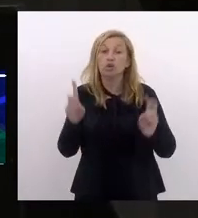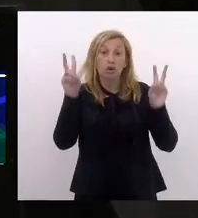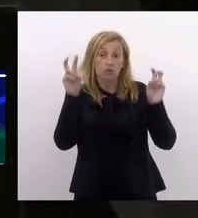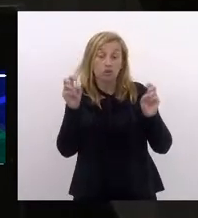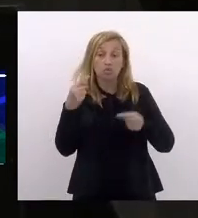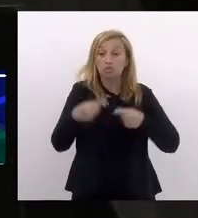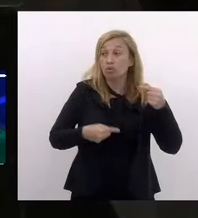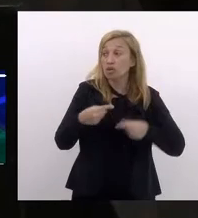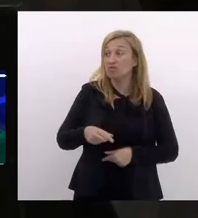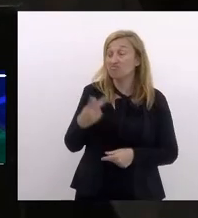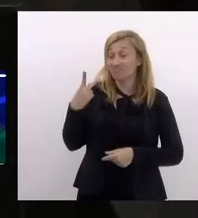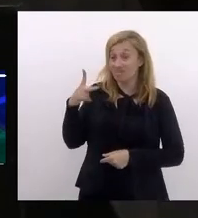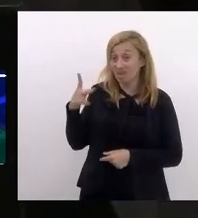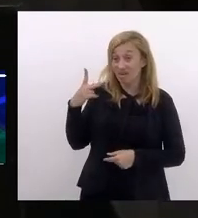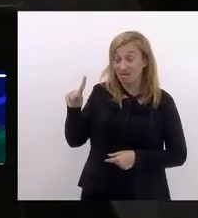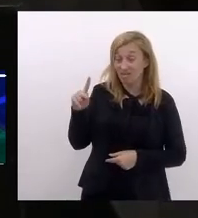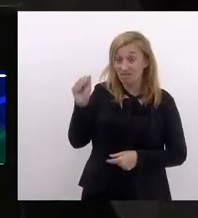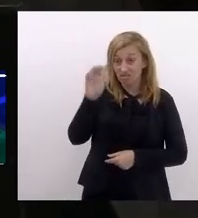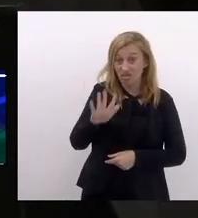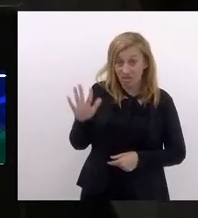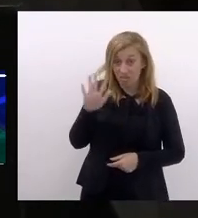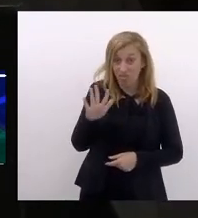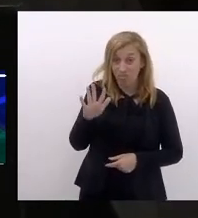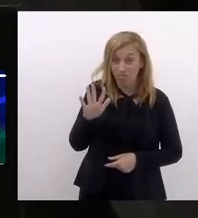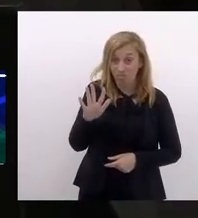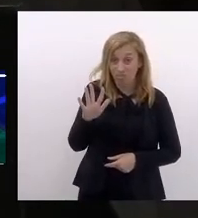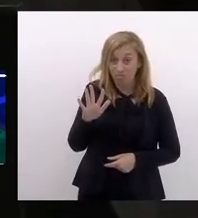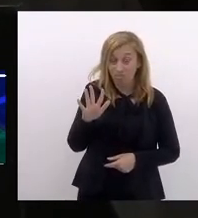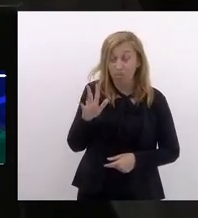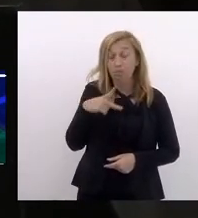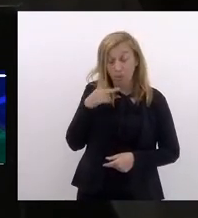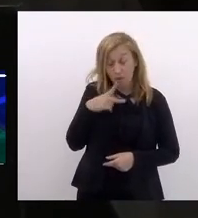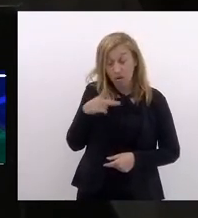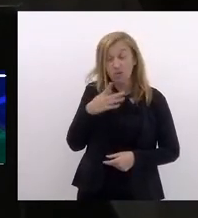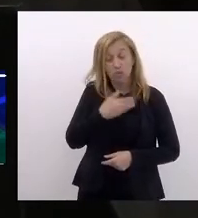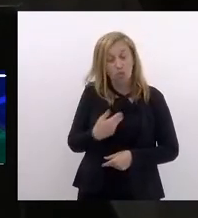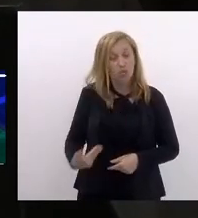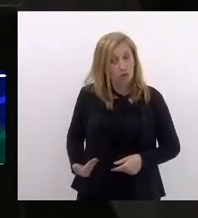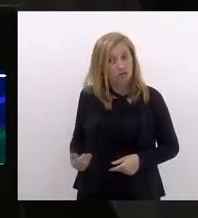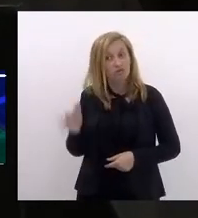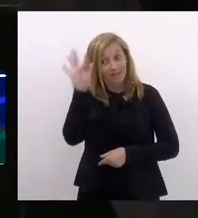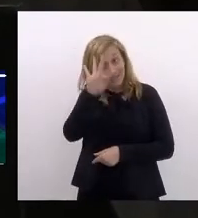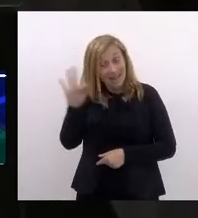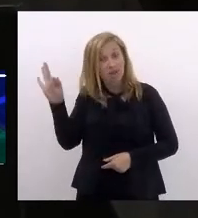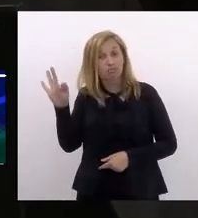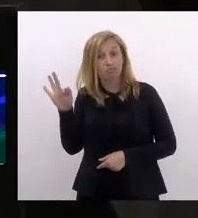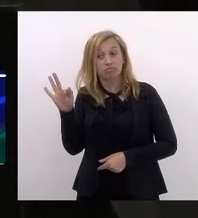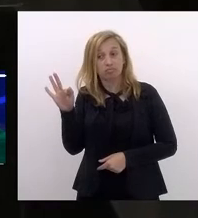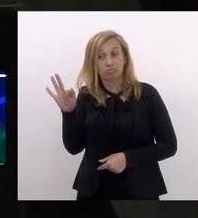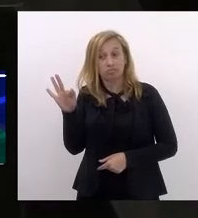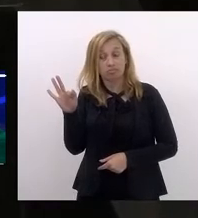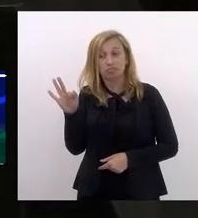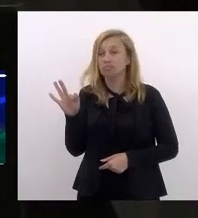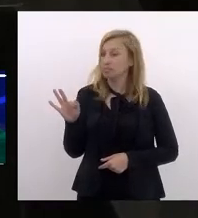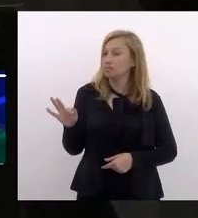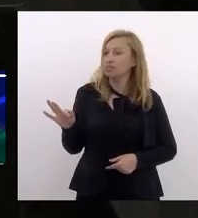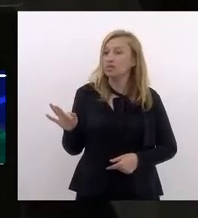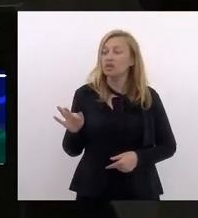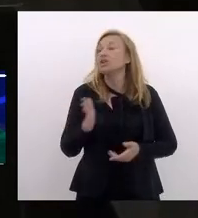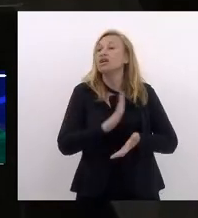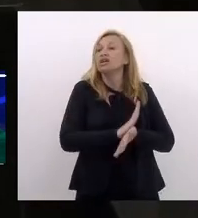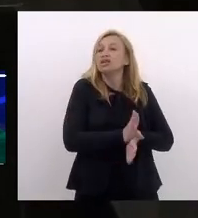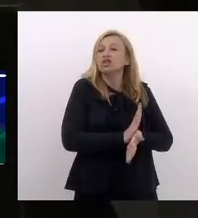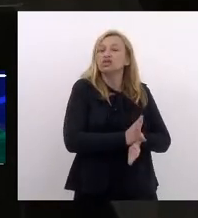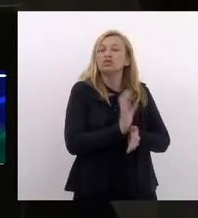políticos que ele trata, em geral, estou falando do governo federal, é da